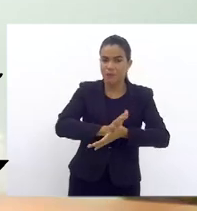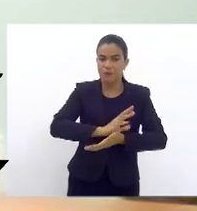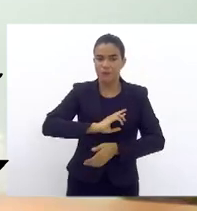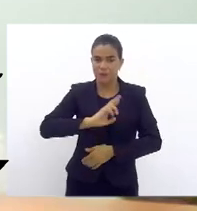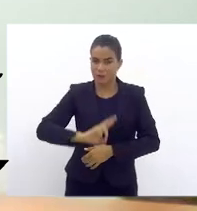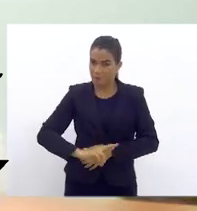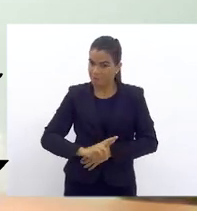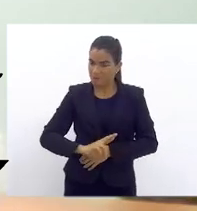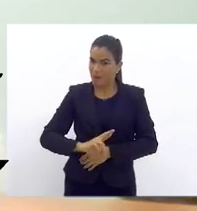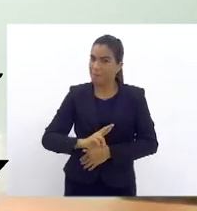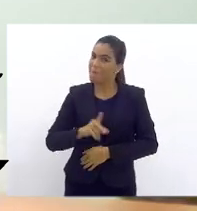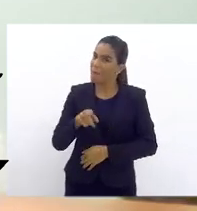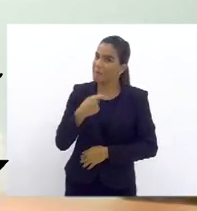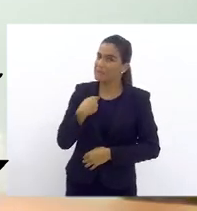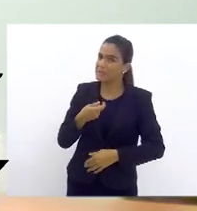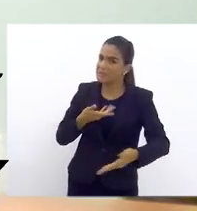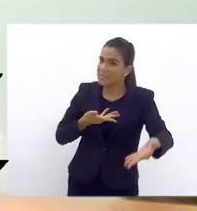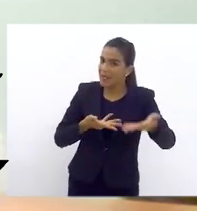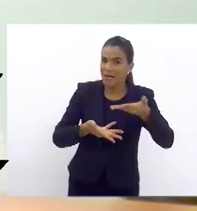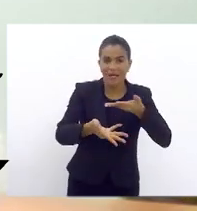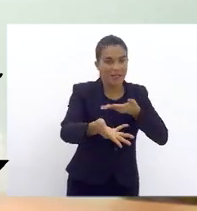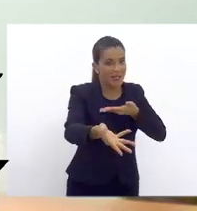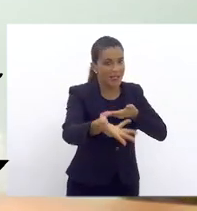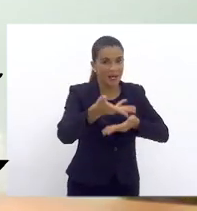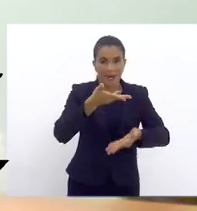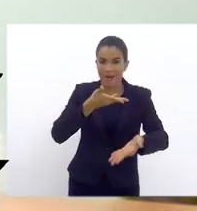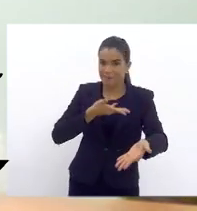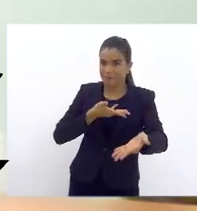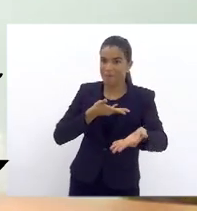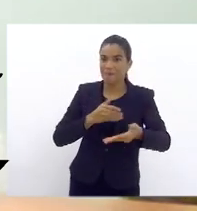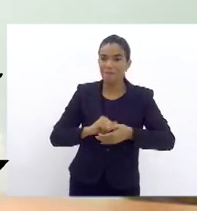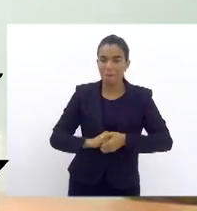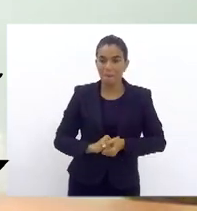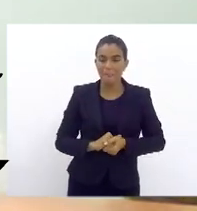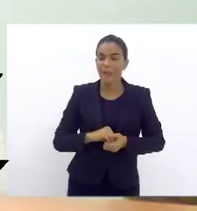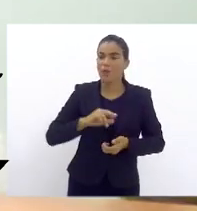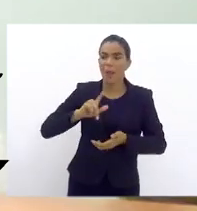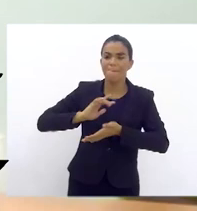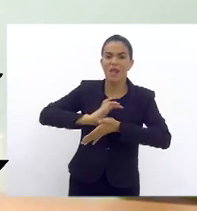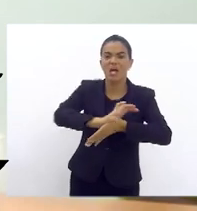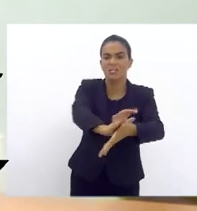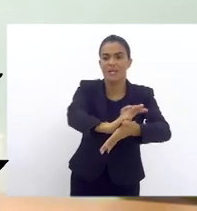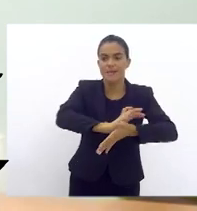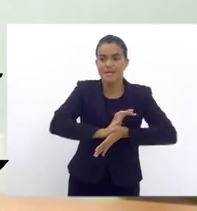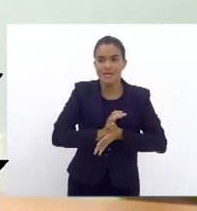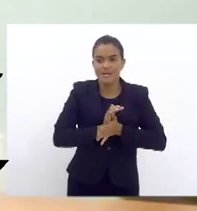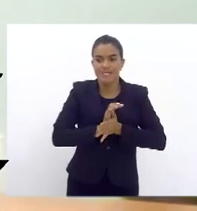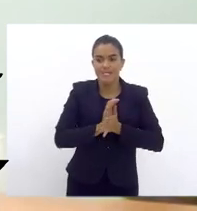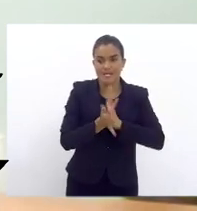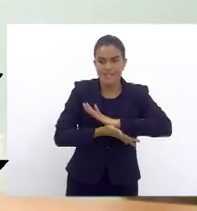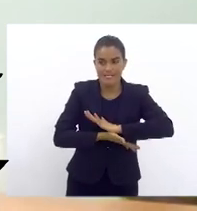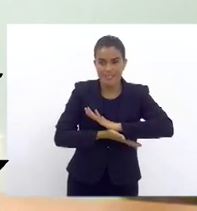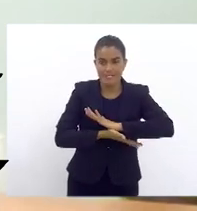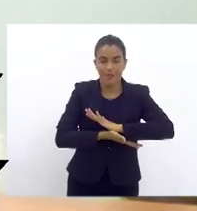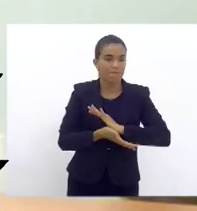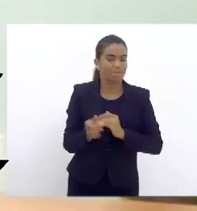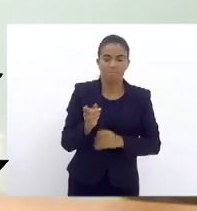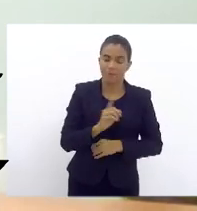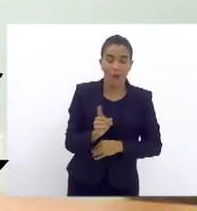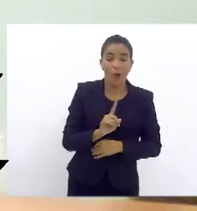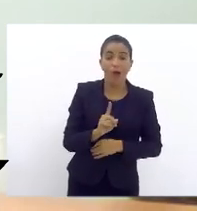com intolerância não se combate preco com preconceito eu não vejo que